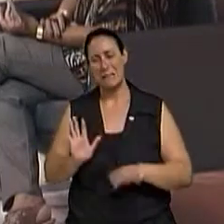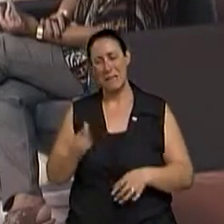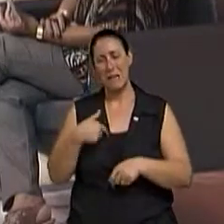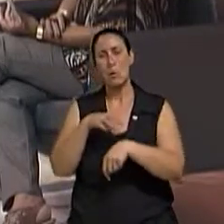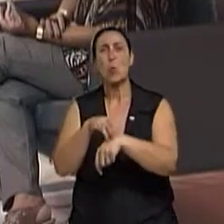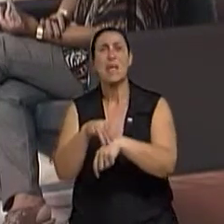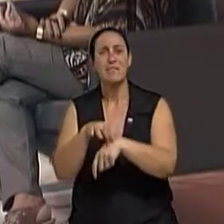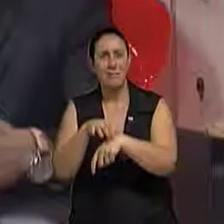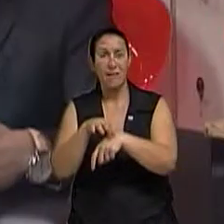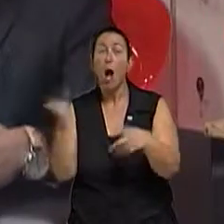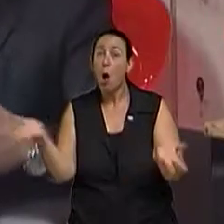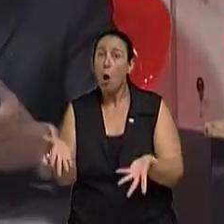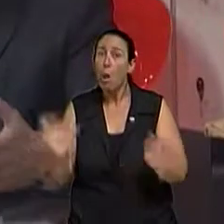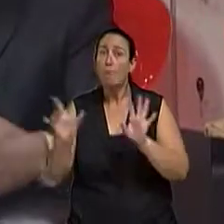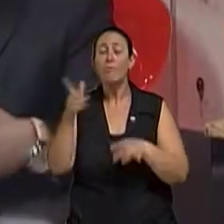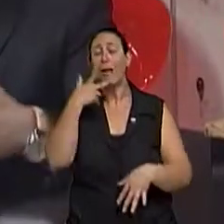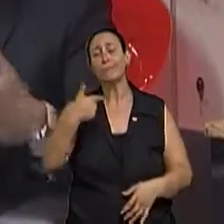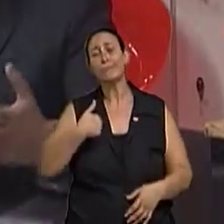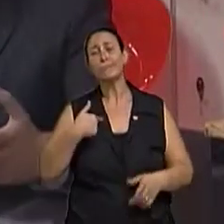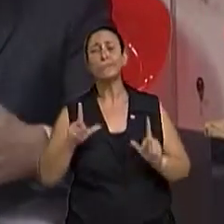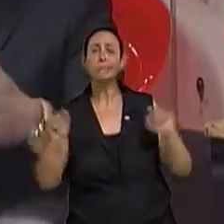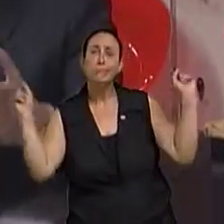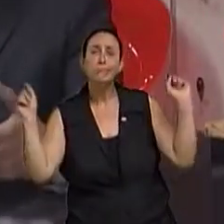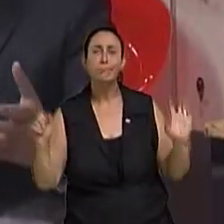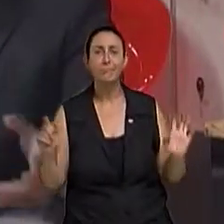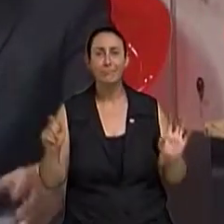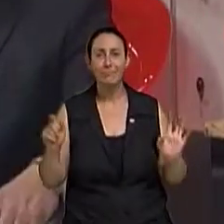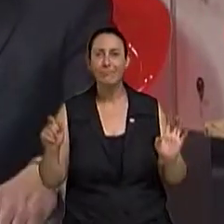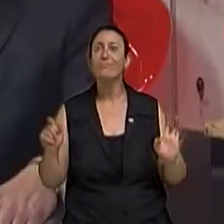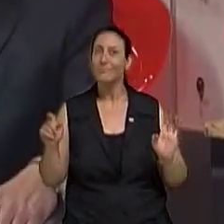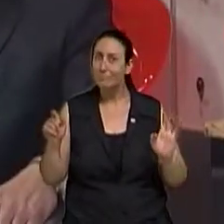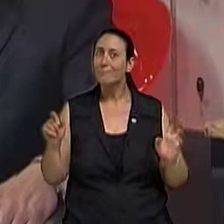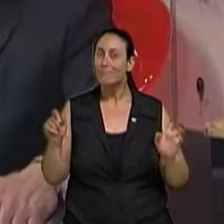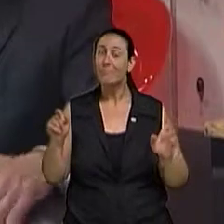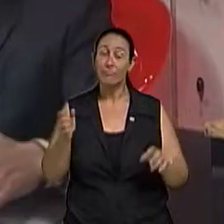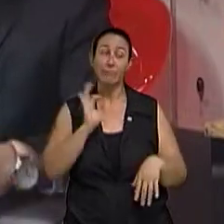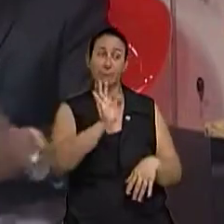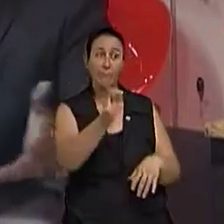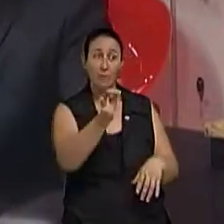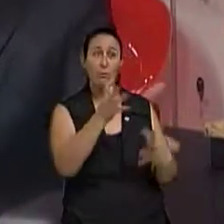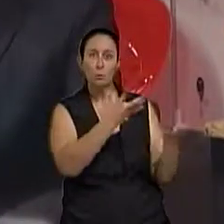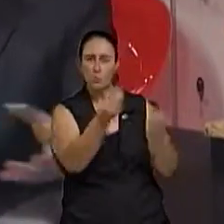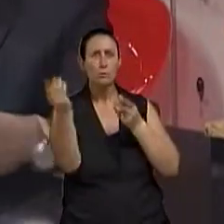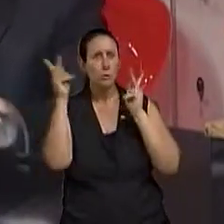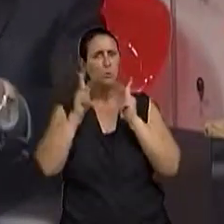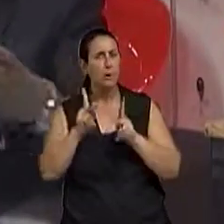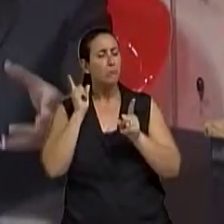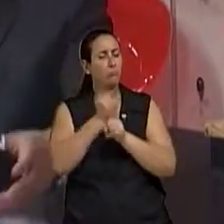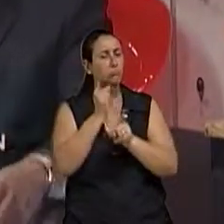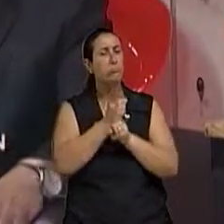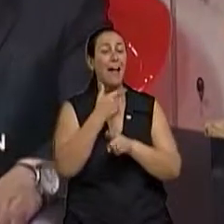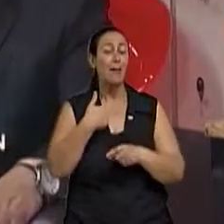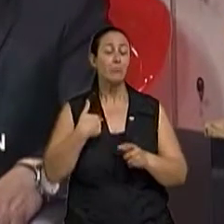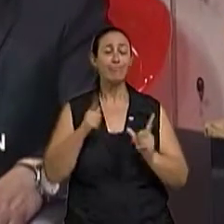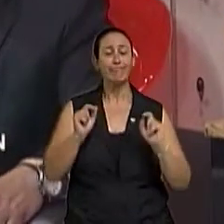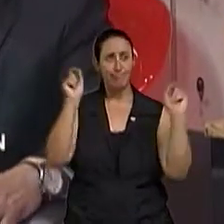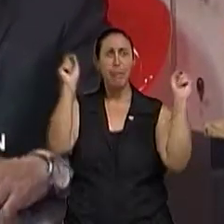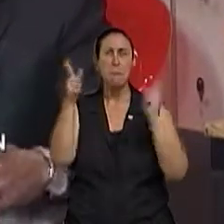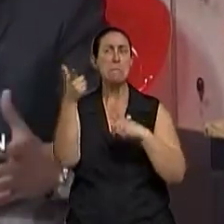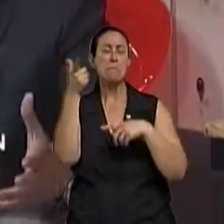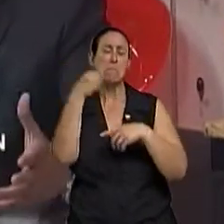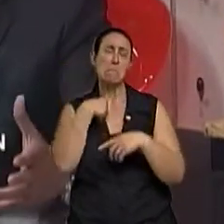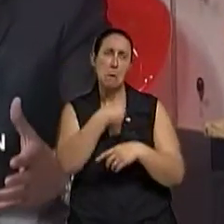Perfeito, até porque os pacientes estão sobrevivendo, vivendo muito. Muito, né? Mais, né, e doutor? Sendo curados, vamos botar assim, nessa leitura